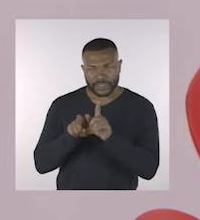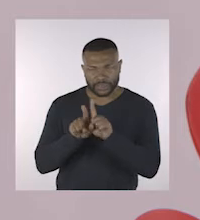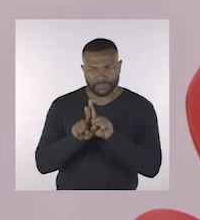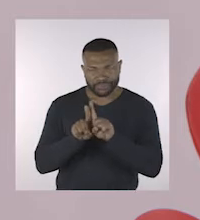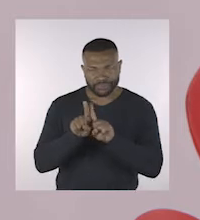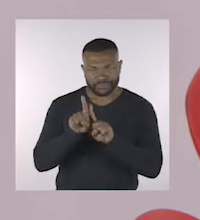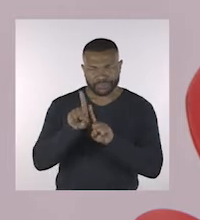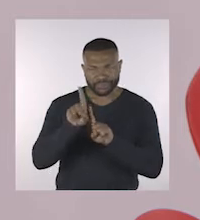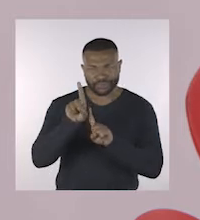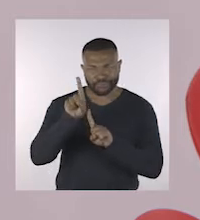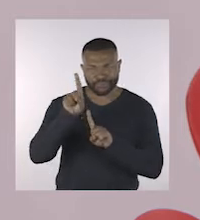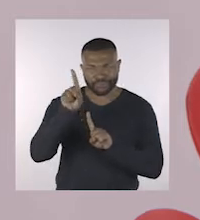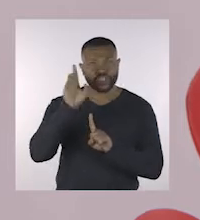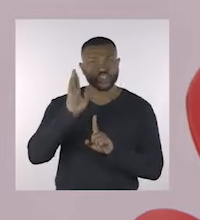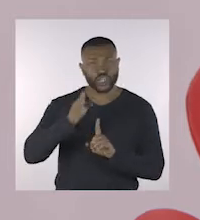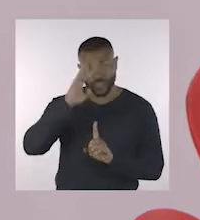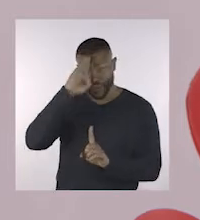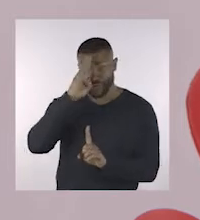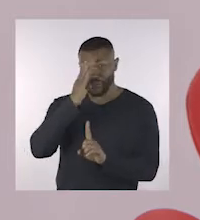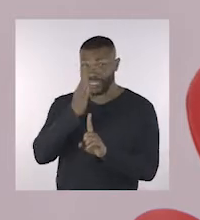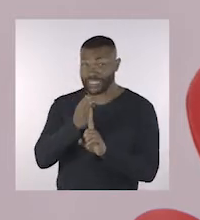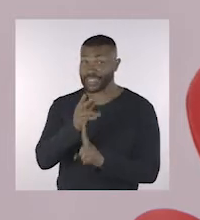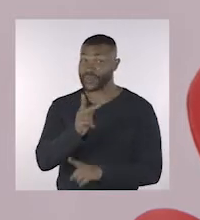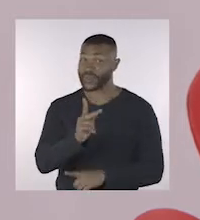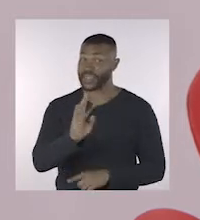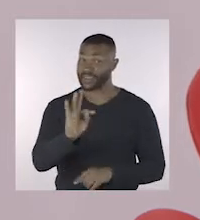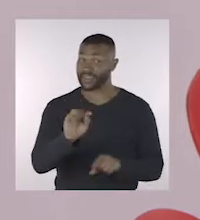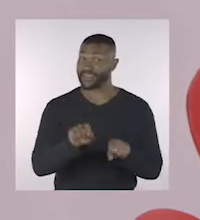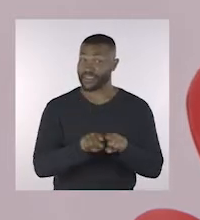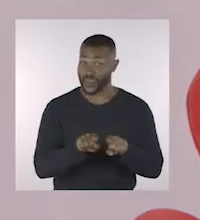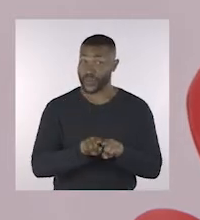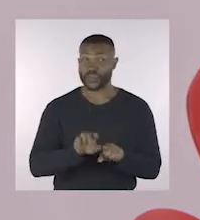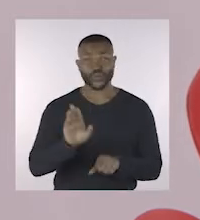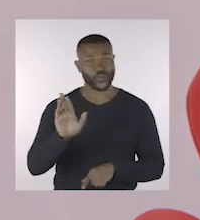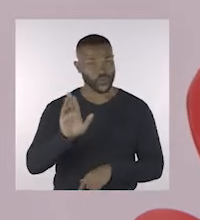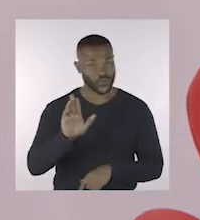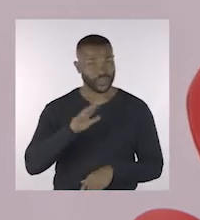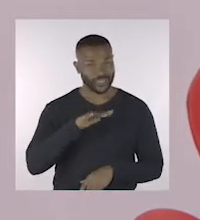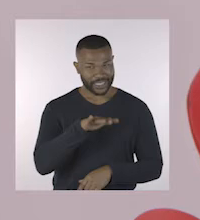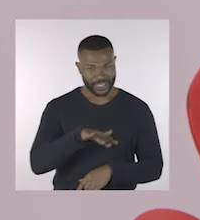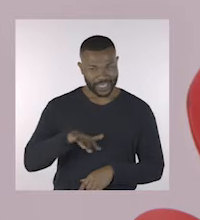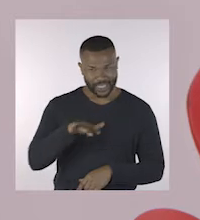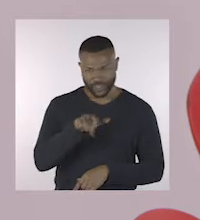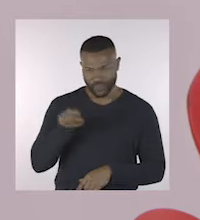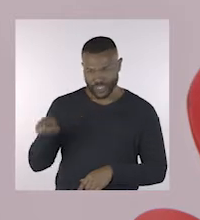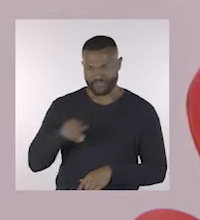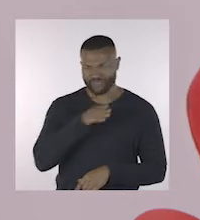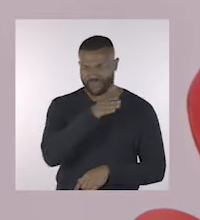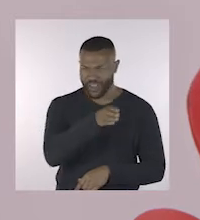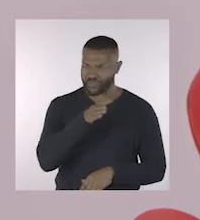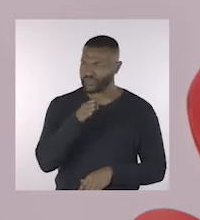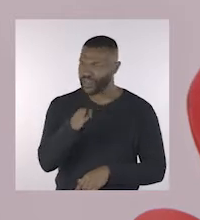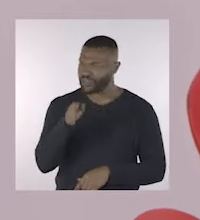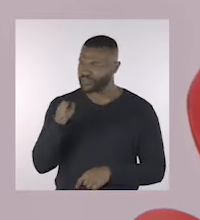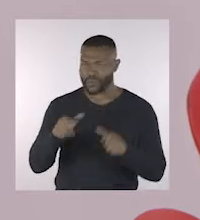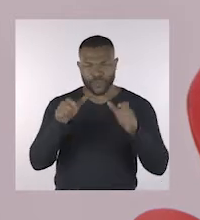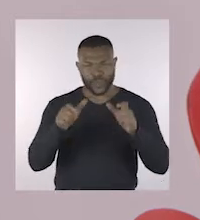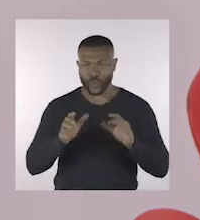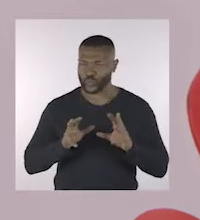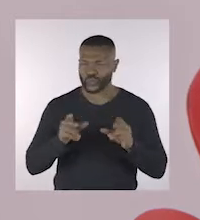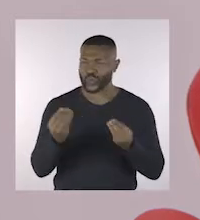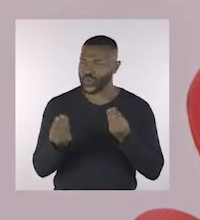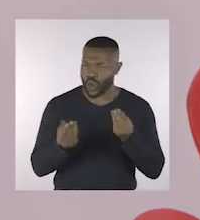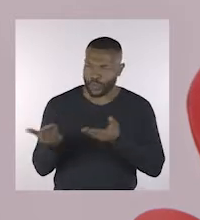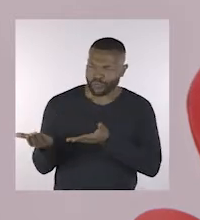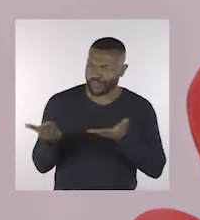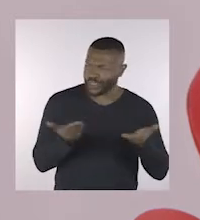pesquisas e já se tornou referência do PT e do Lula na cidade Você tem andado por todos os bairros Como